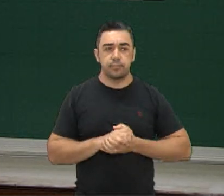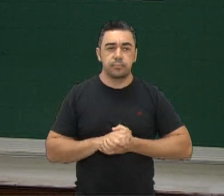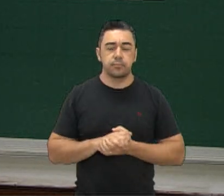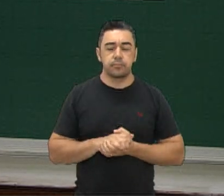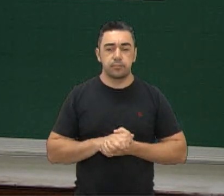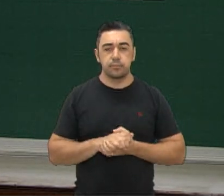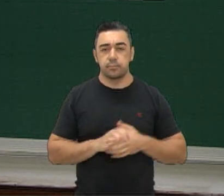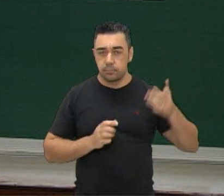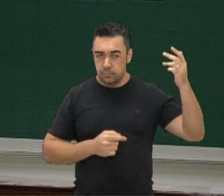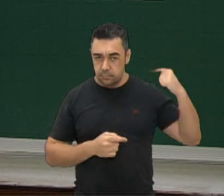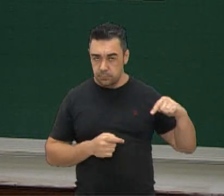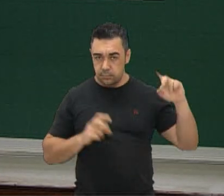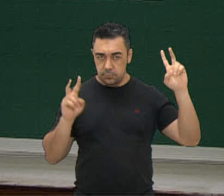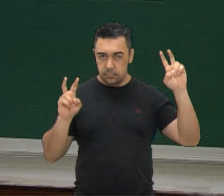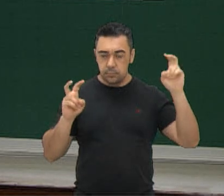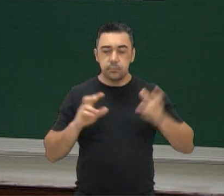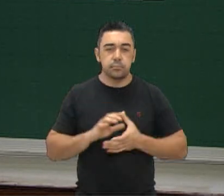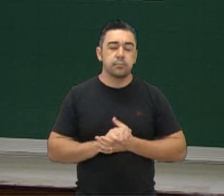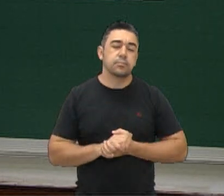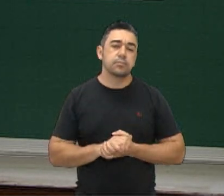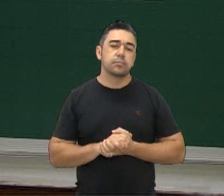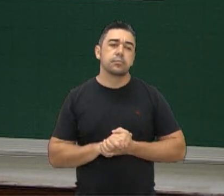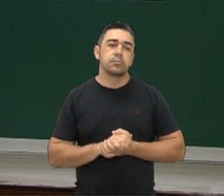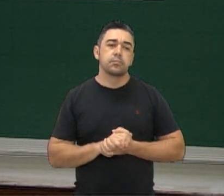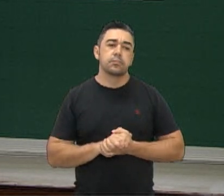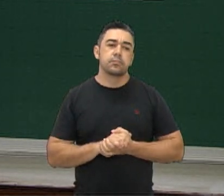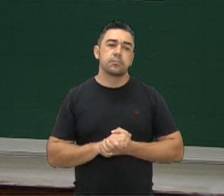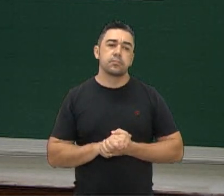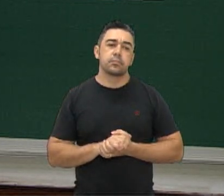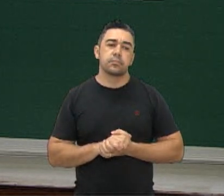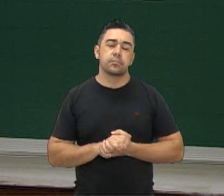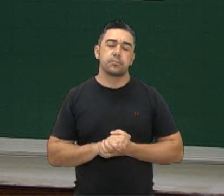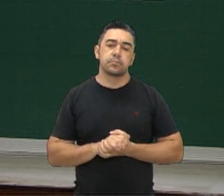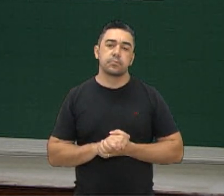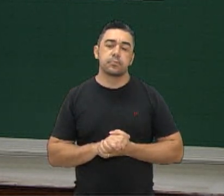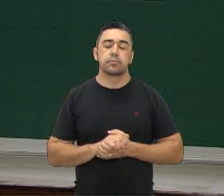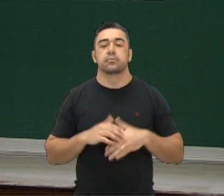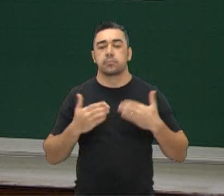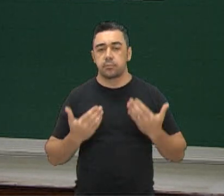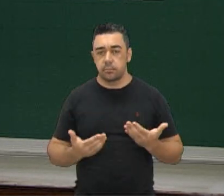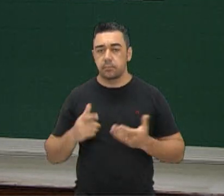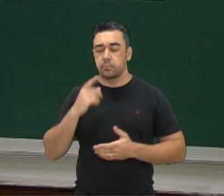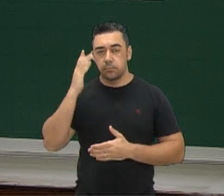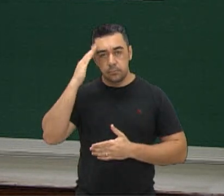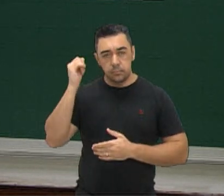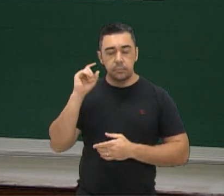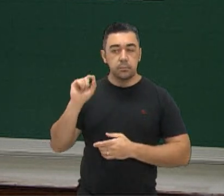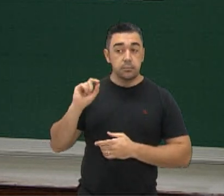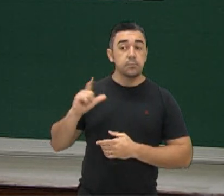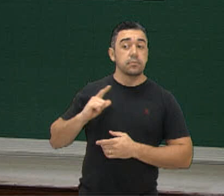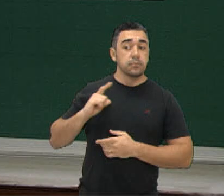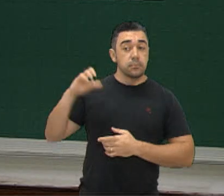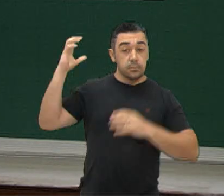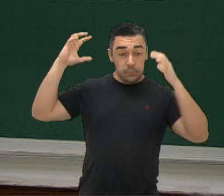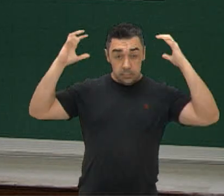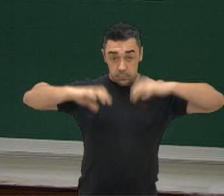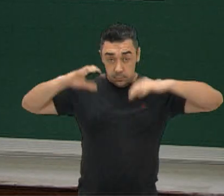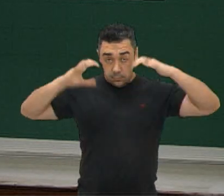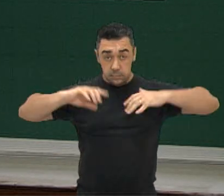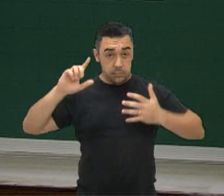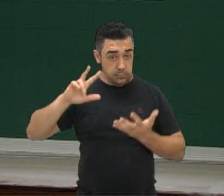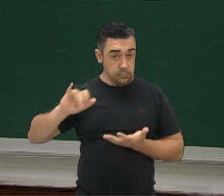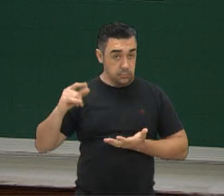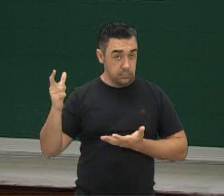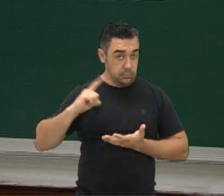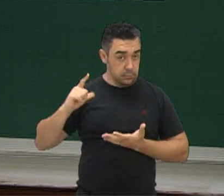previsión indica que viene muita lluvia para os próximos dias. Então, a previsão indica que vem chuva por